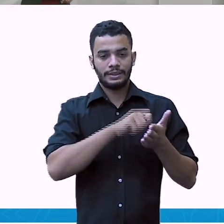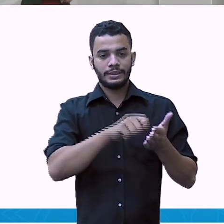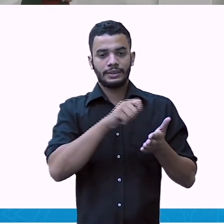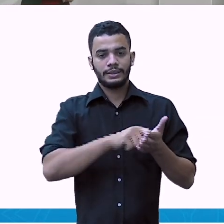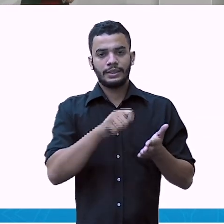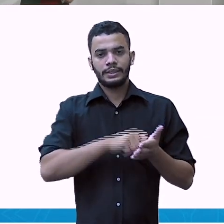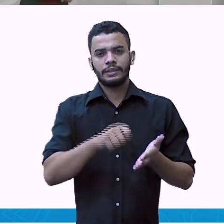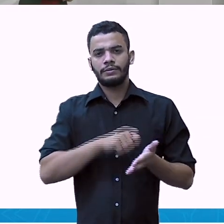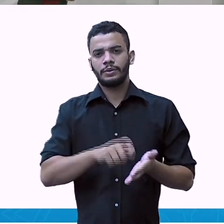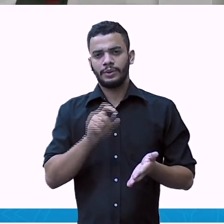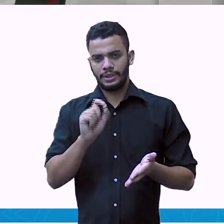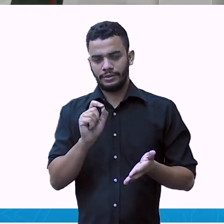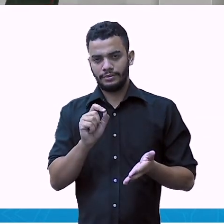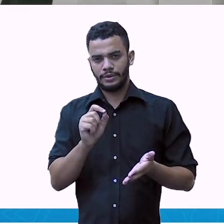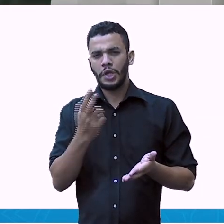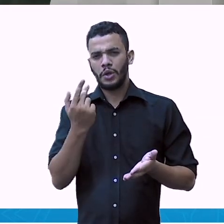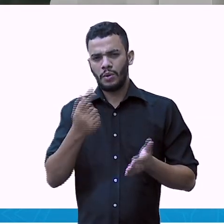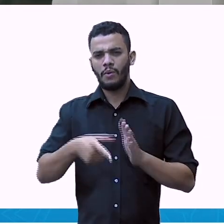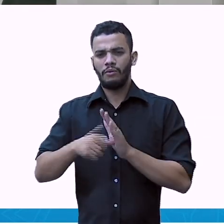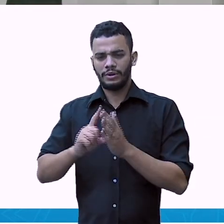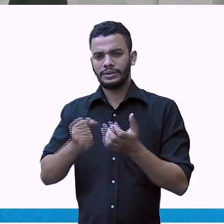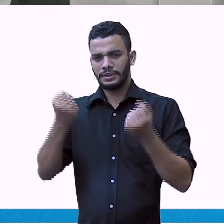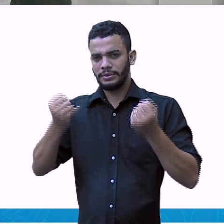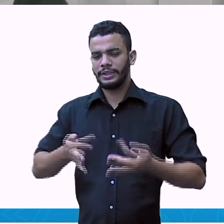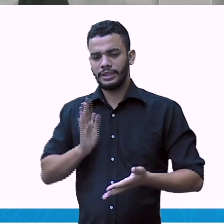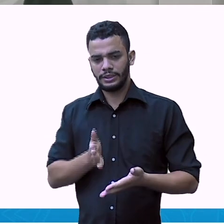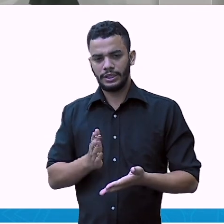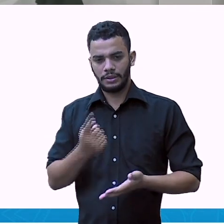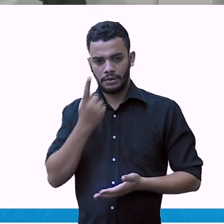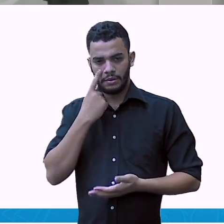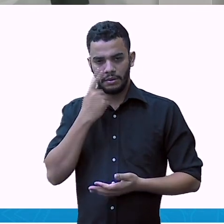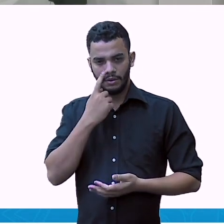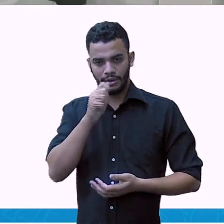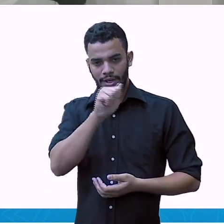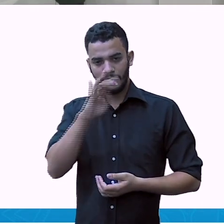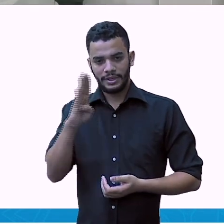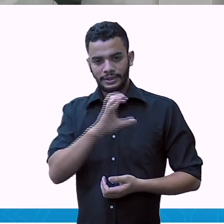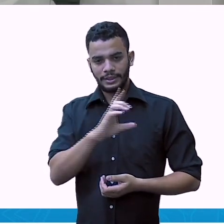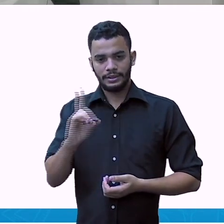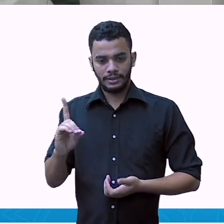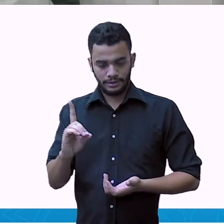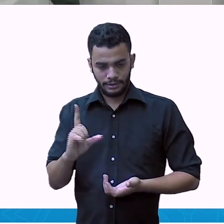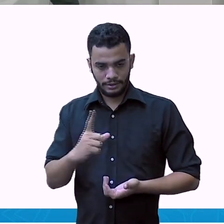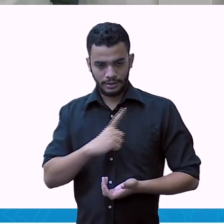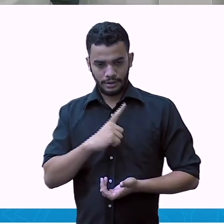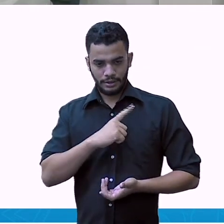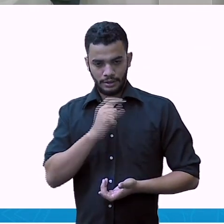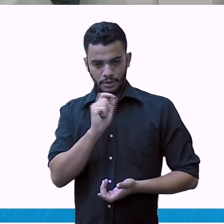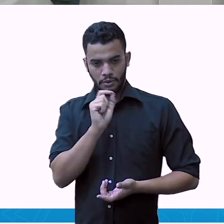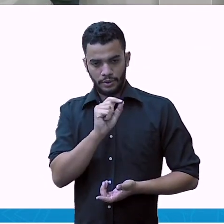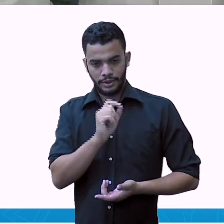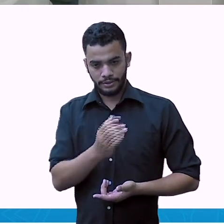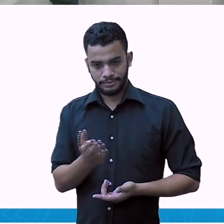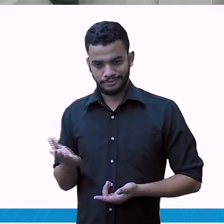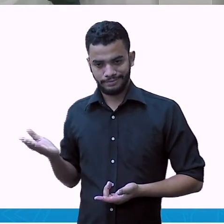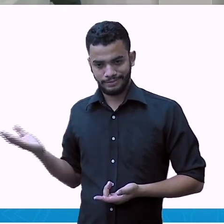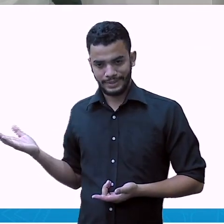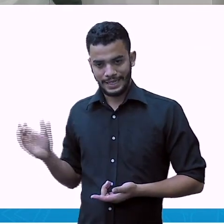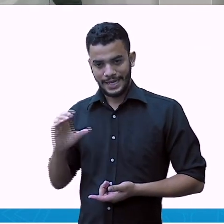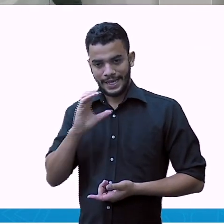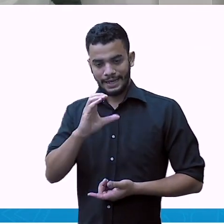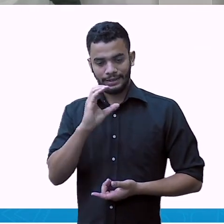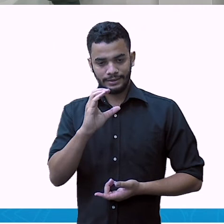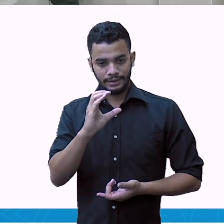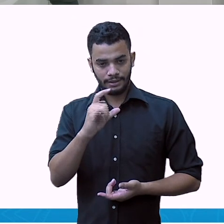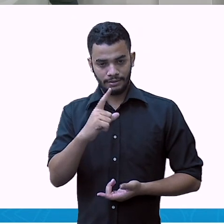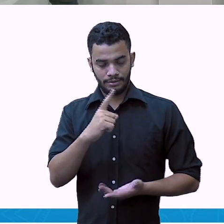Já fiz uma para você. Então, nós temos aqui a letra C, está dividida em 10 partes, então é décimos, só